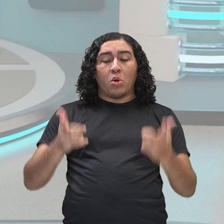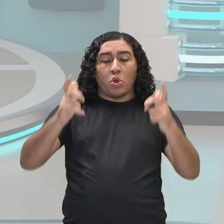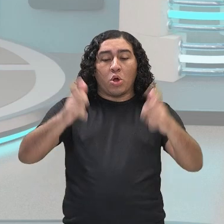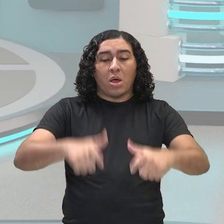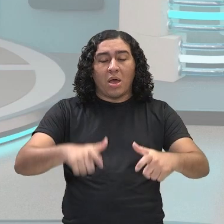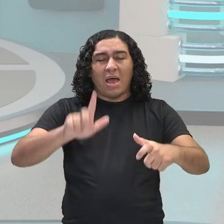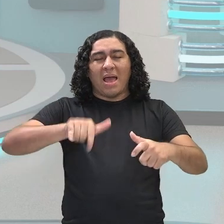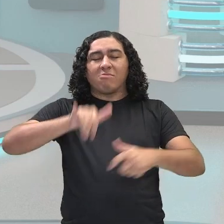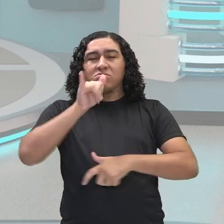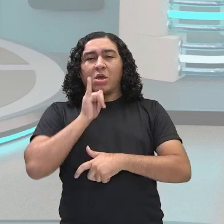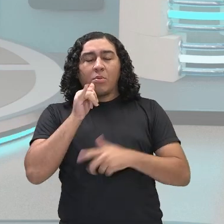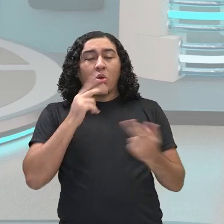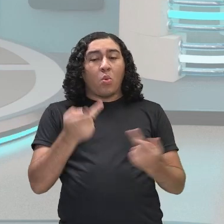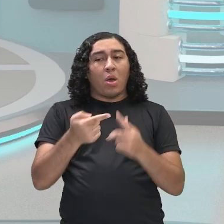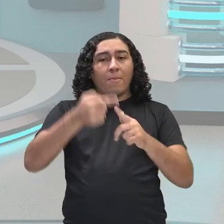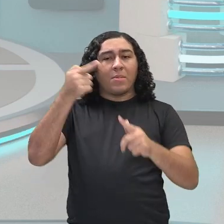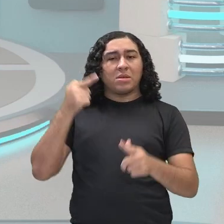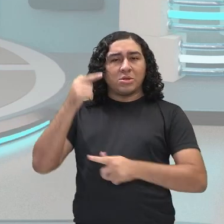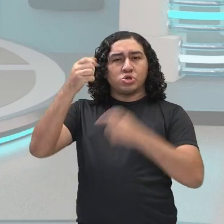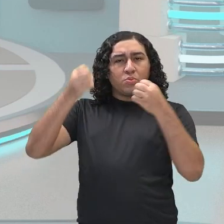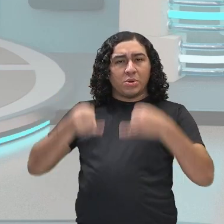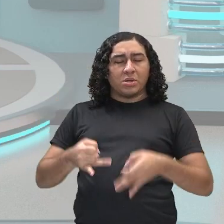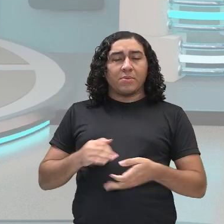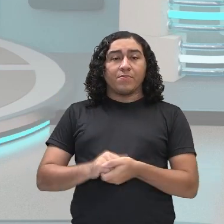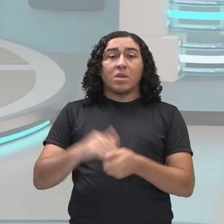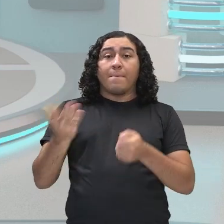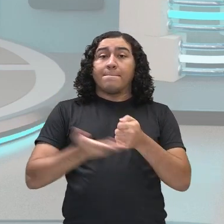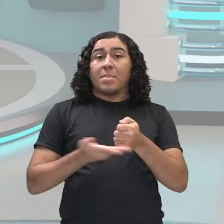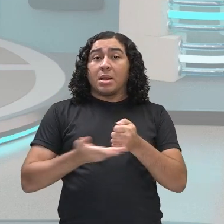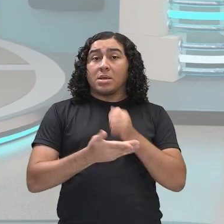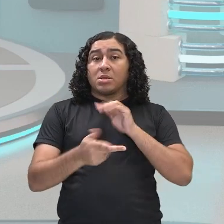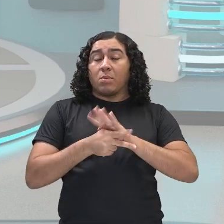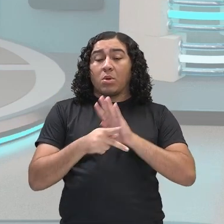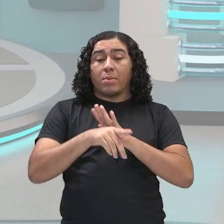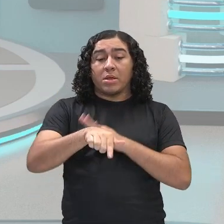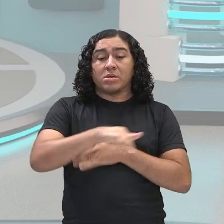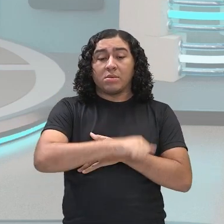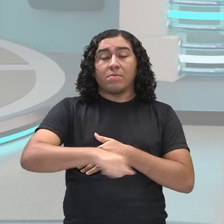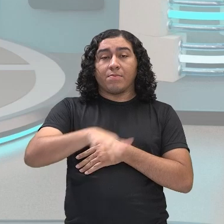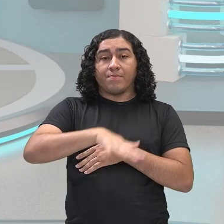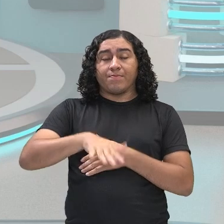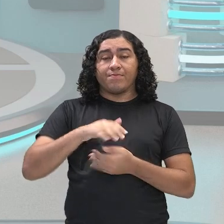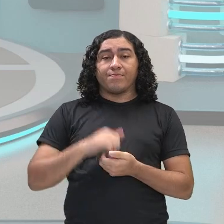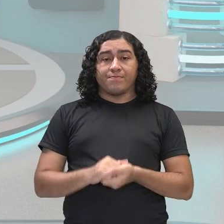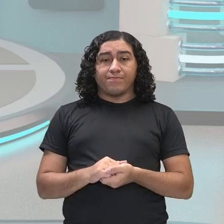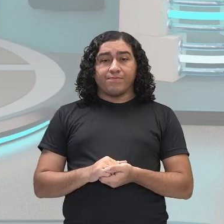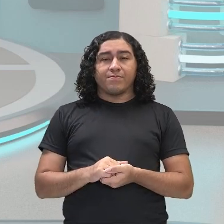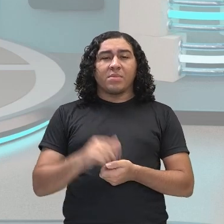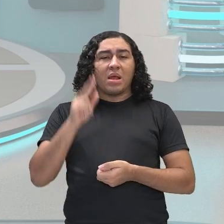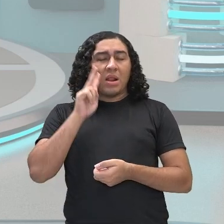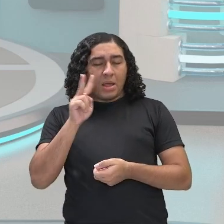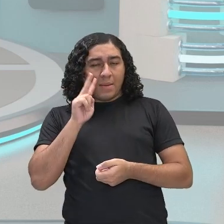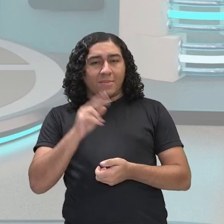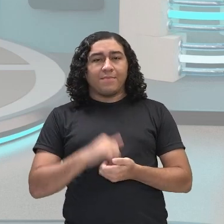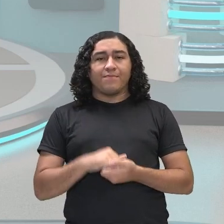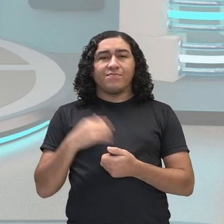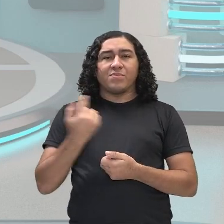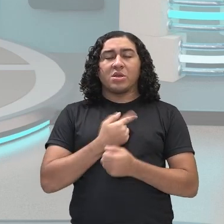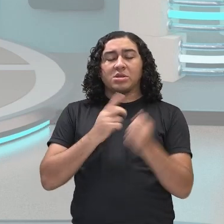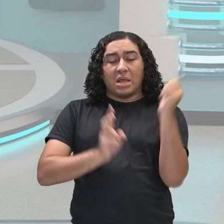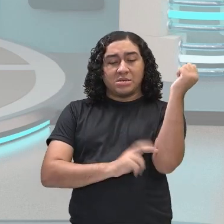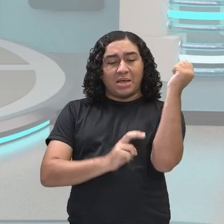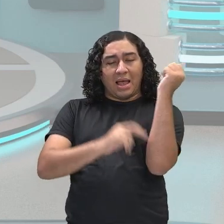como falamos há pouco, o suporte para aquela obra. Lembra há pouco quando vimos a